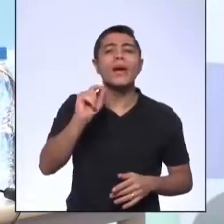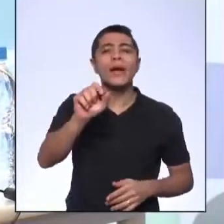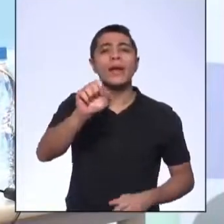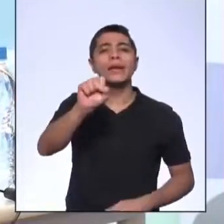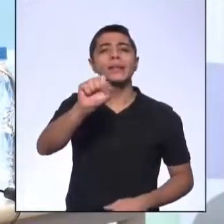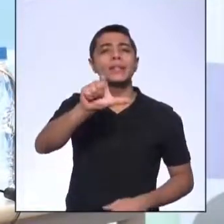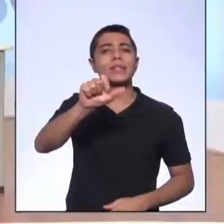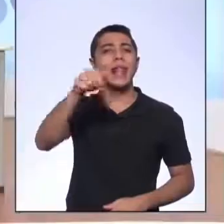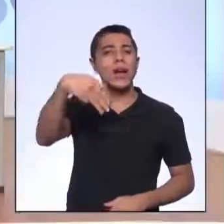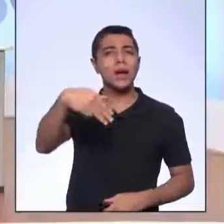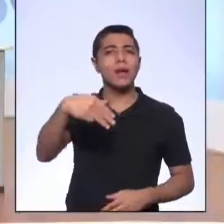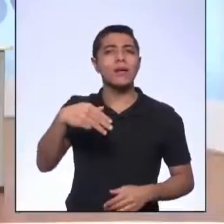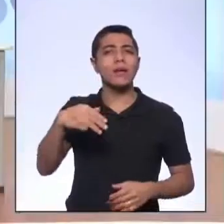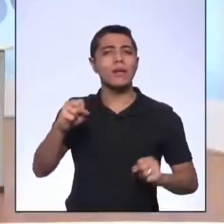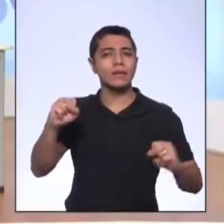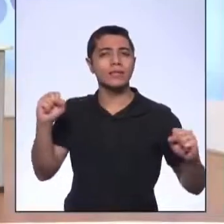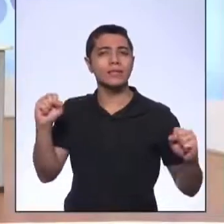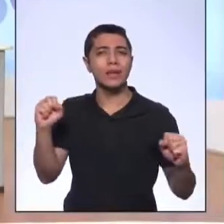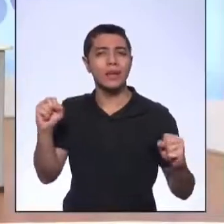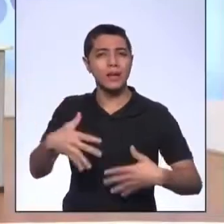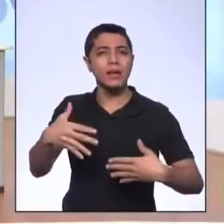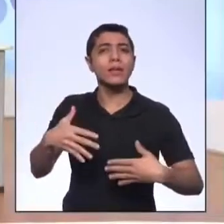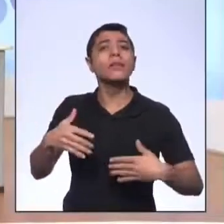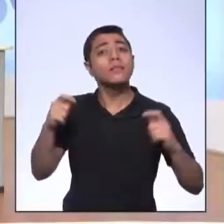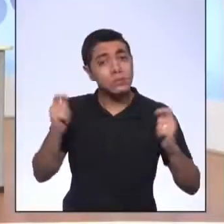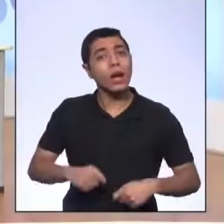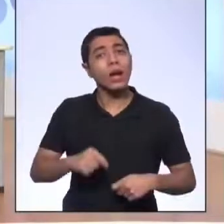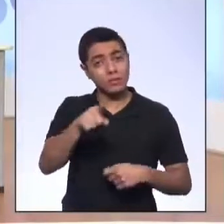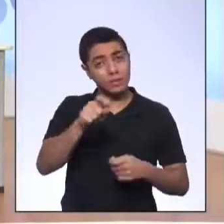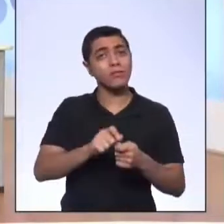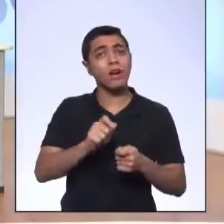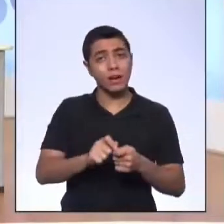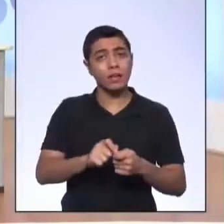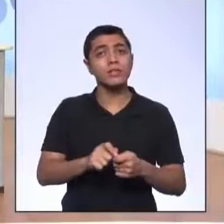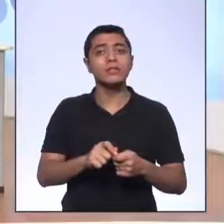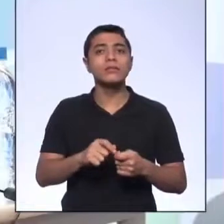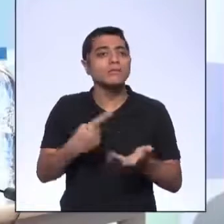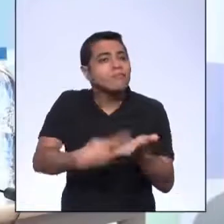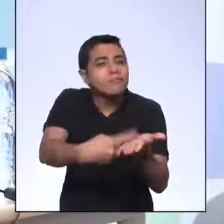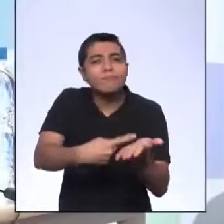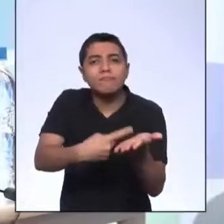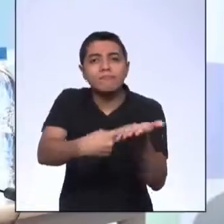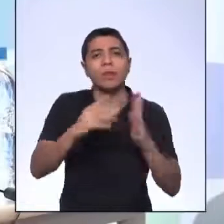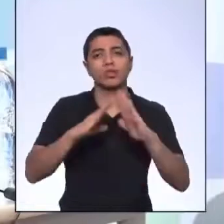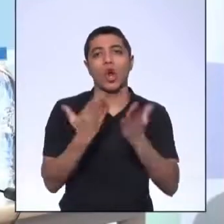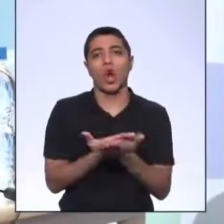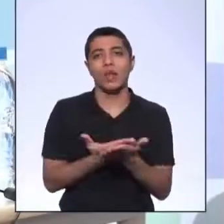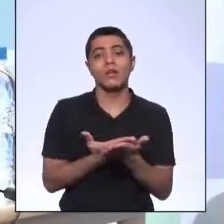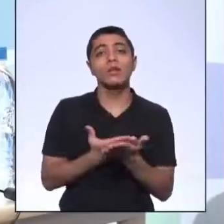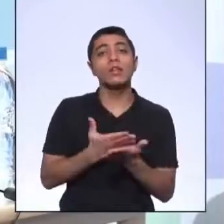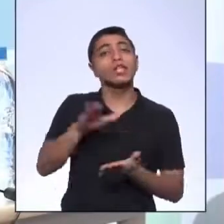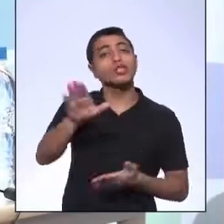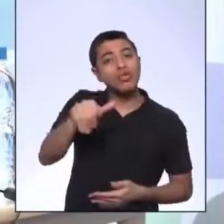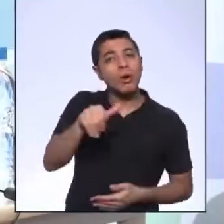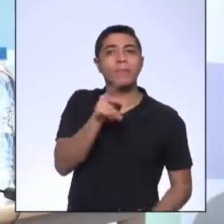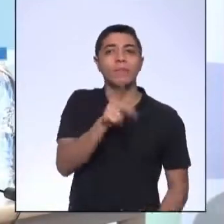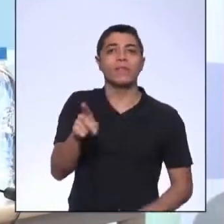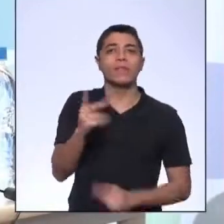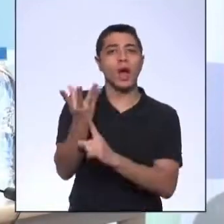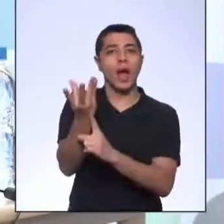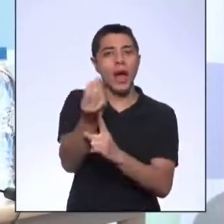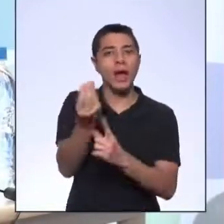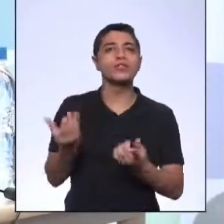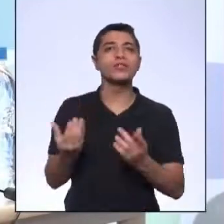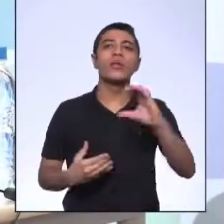quiser uma batalha Batalha de clã pode ser uma bolsa pode estar levando e para sua escola fala professor de artes coordenador diretor